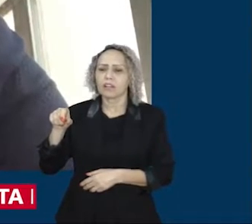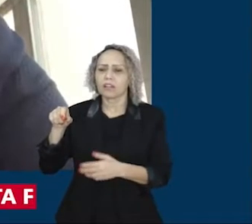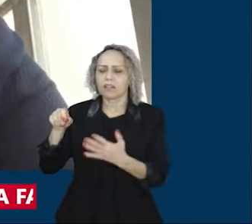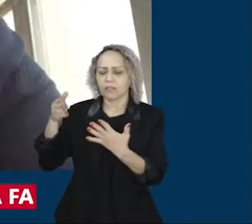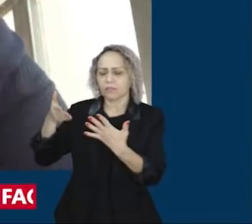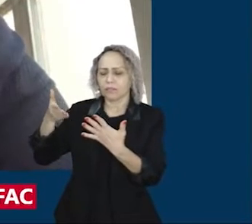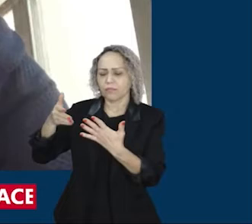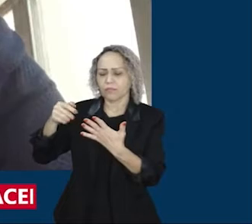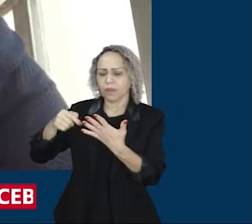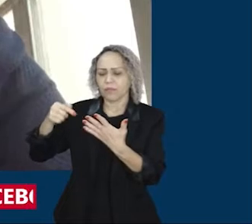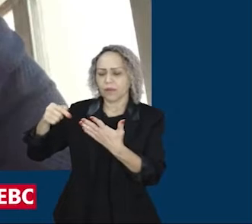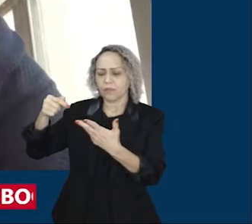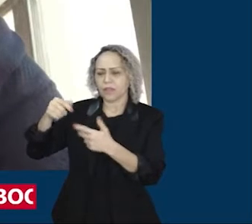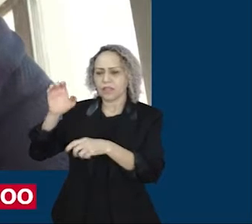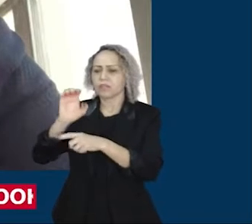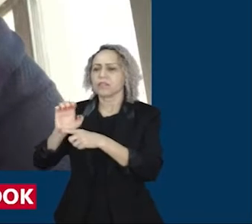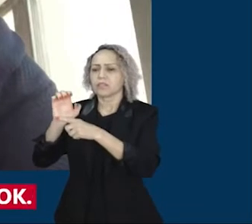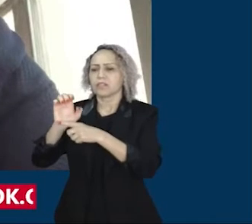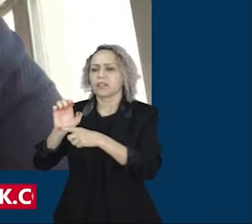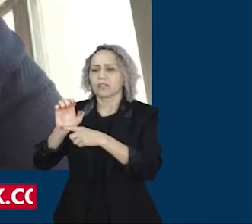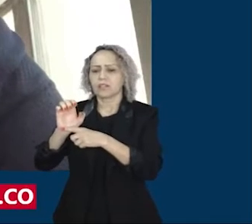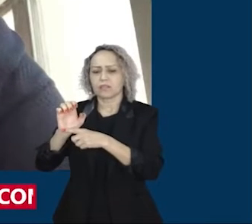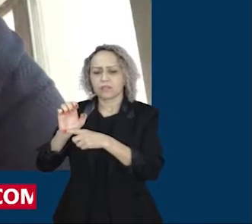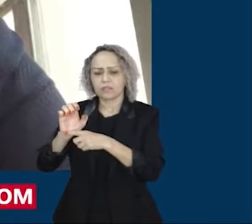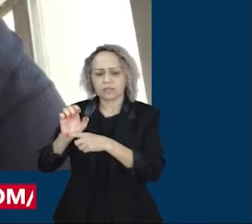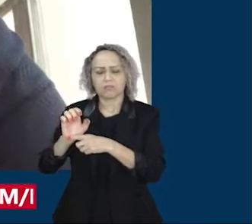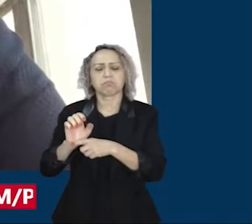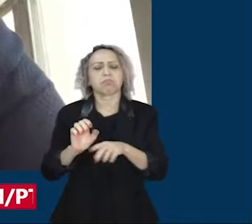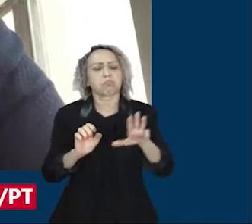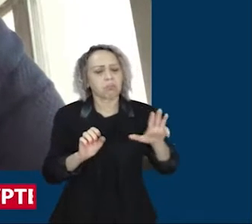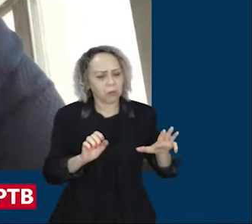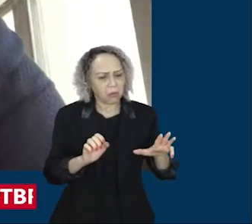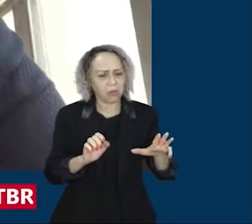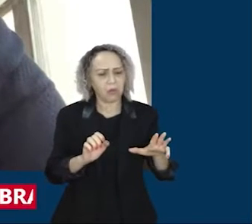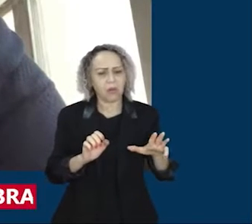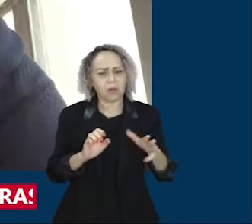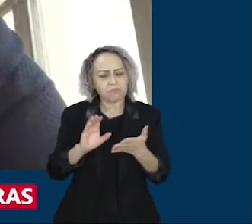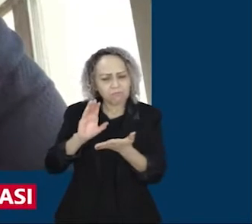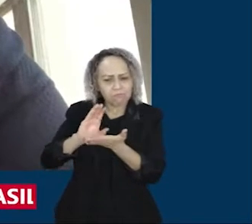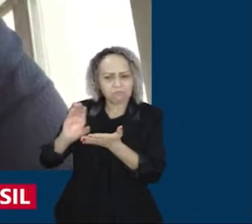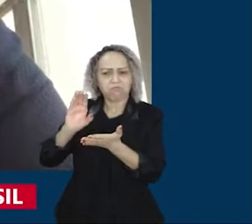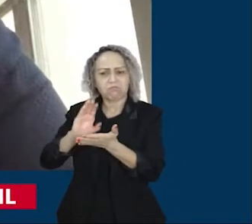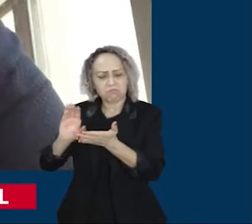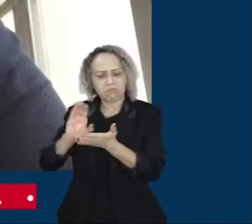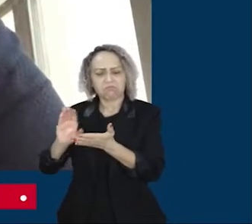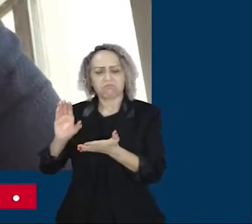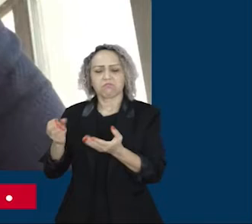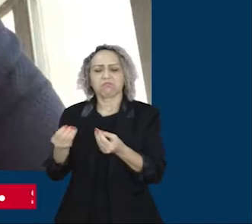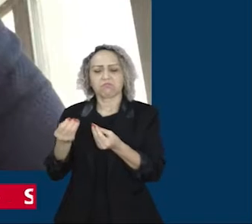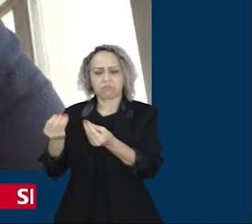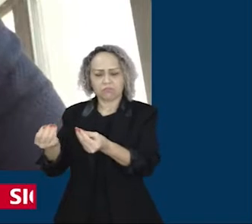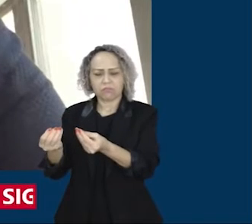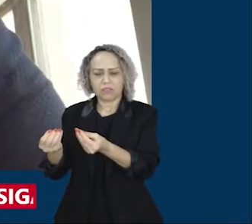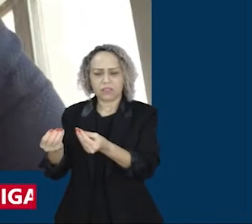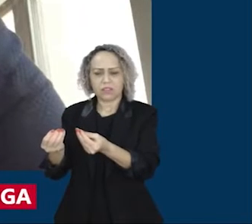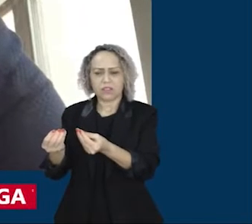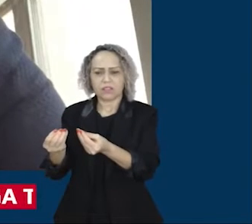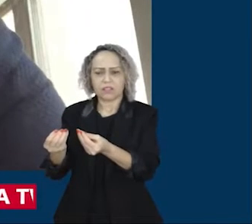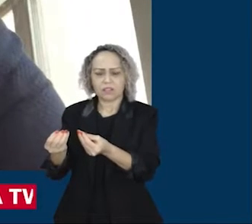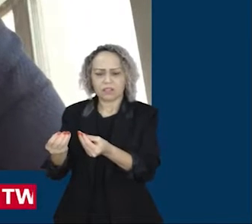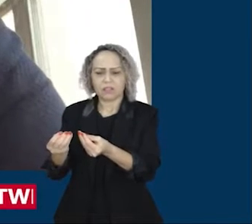estado que contou, né, com muita ajuda e muita alavancagem nos governos de Lula,